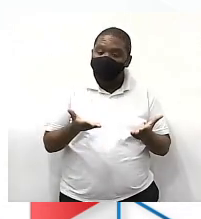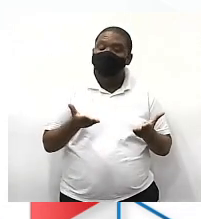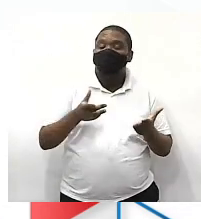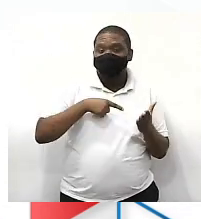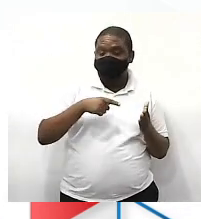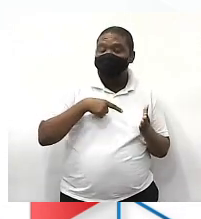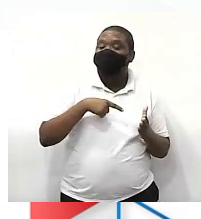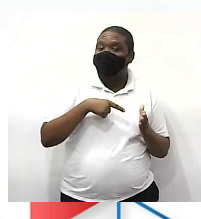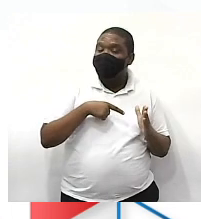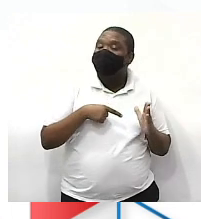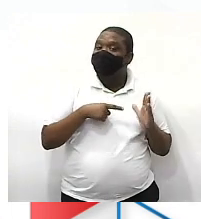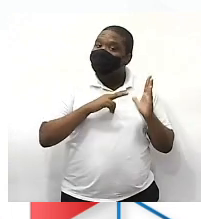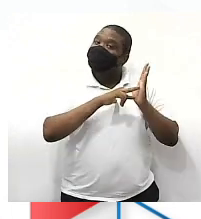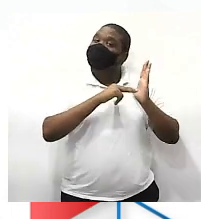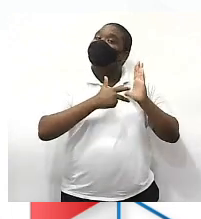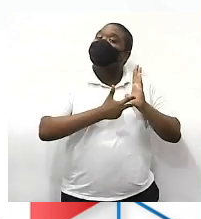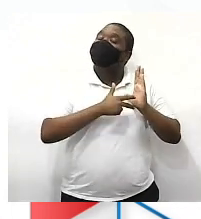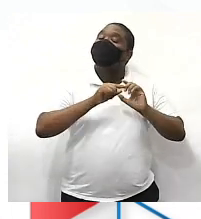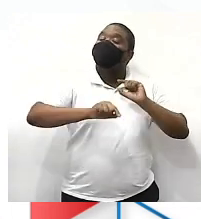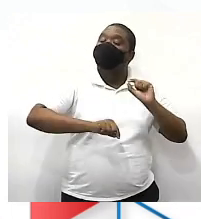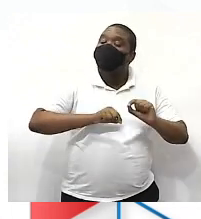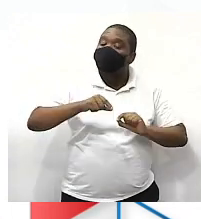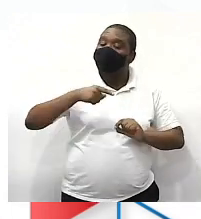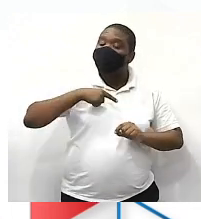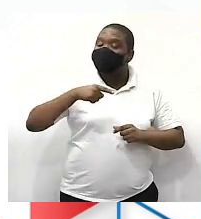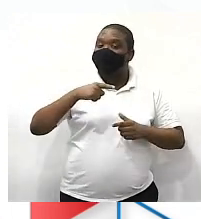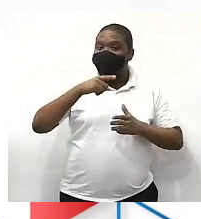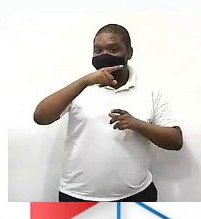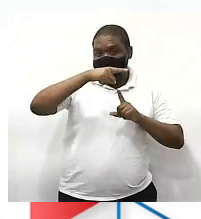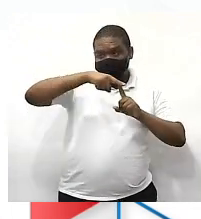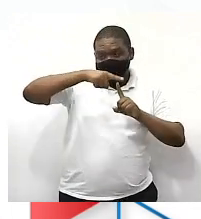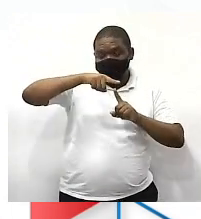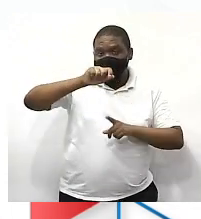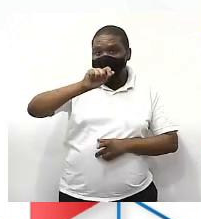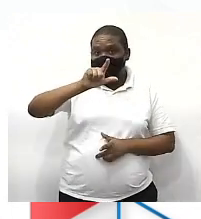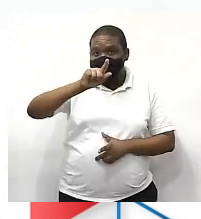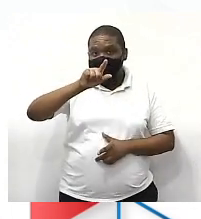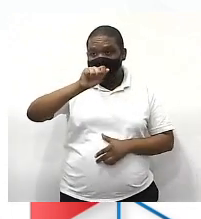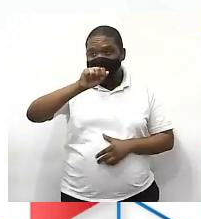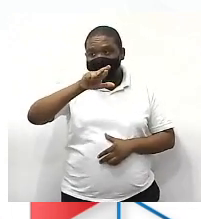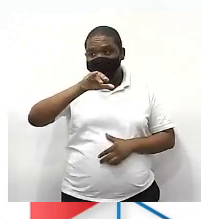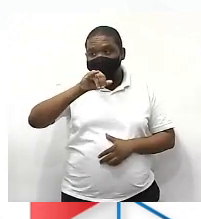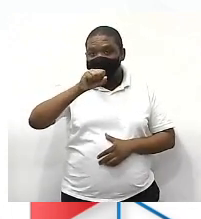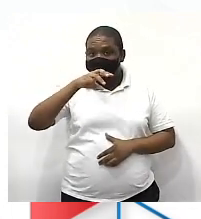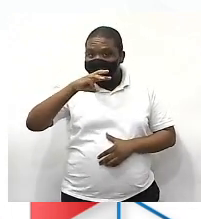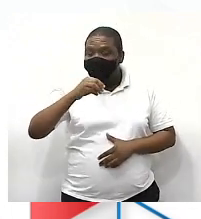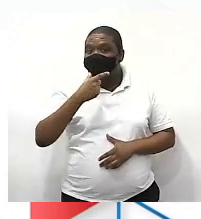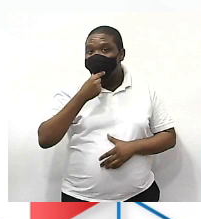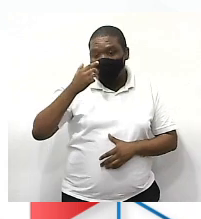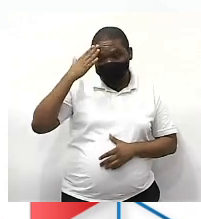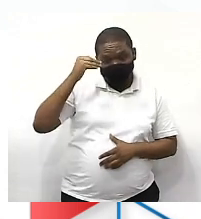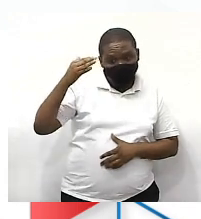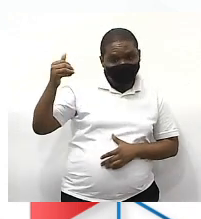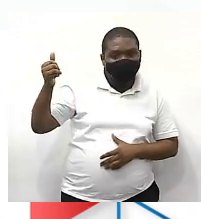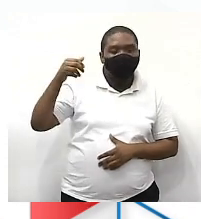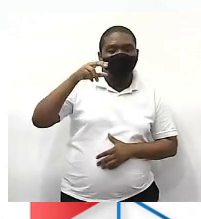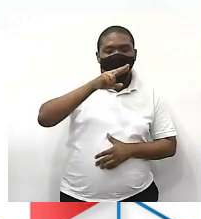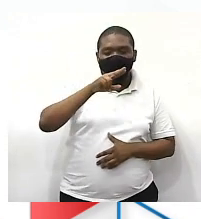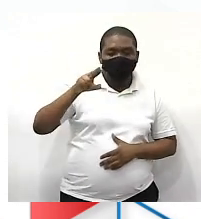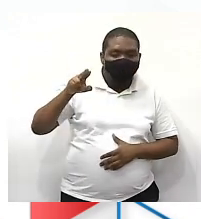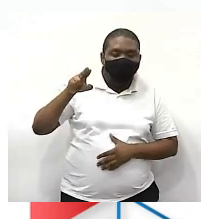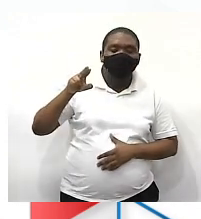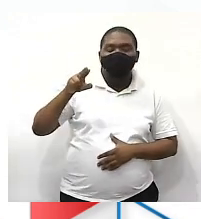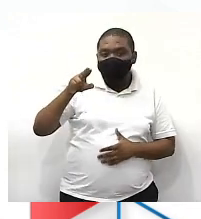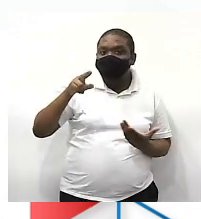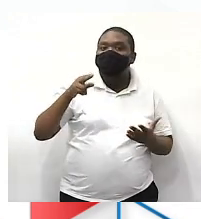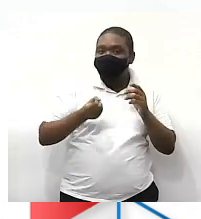são denominados como na forma de algarismos, em homenagem a um grande matemático chamado Mohammed